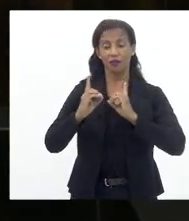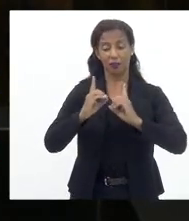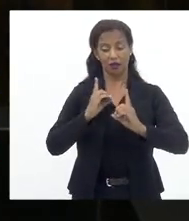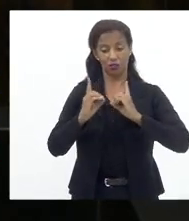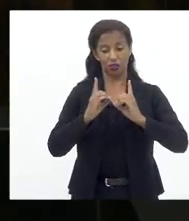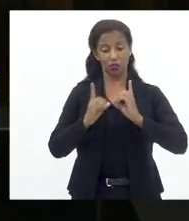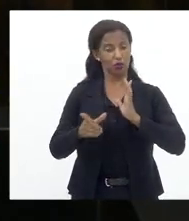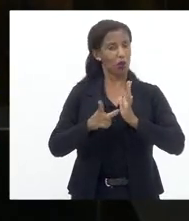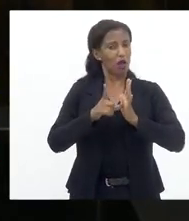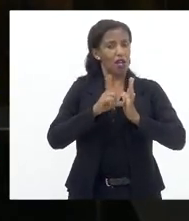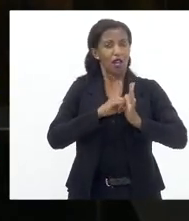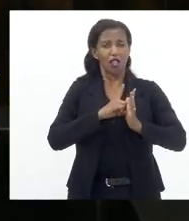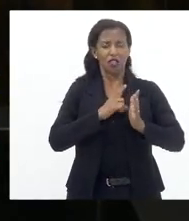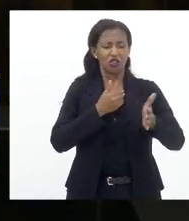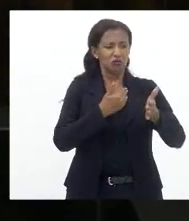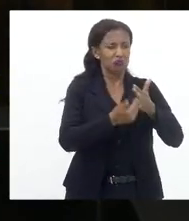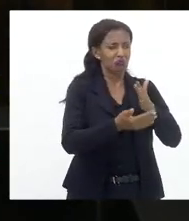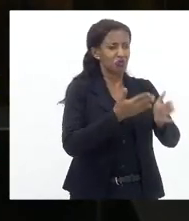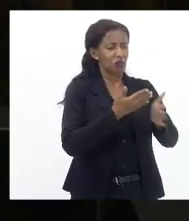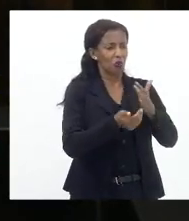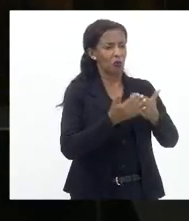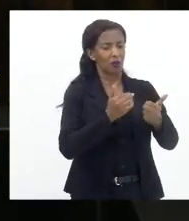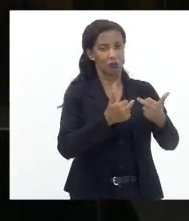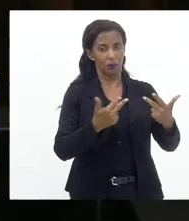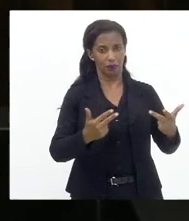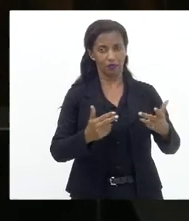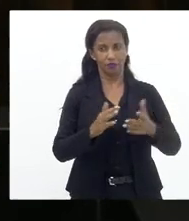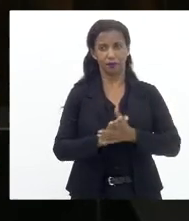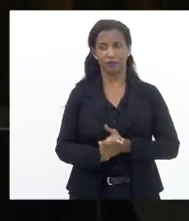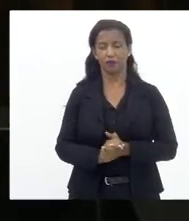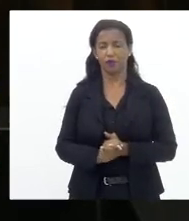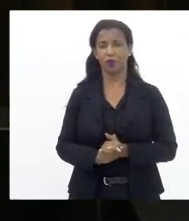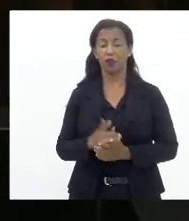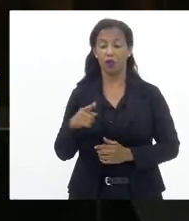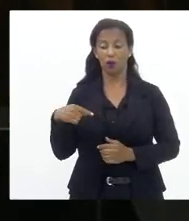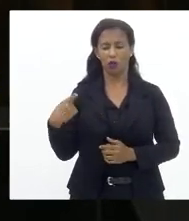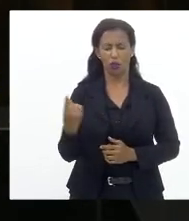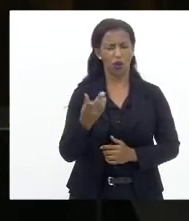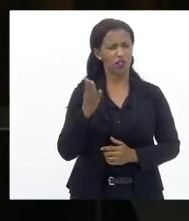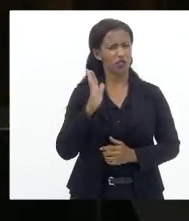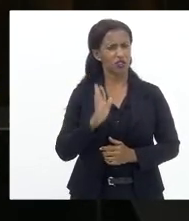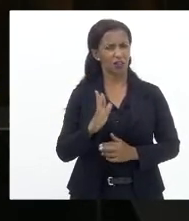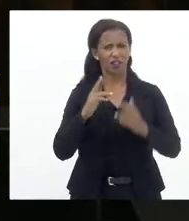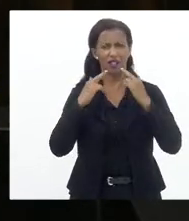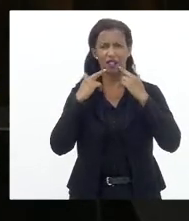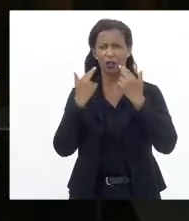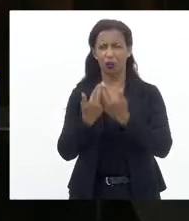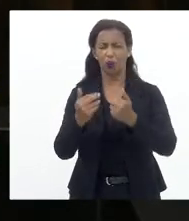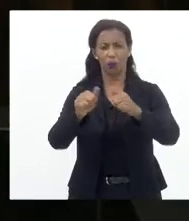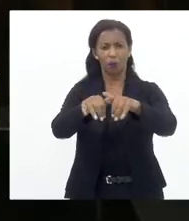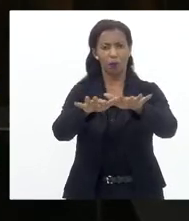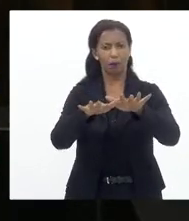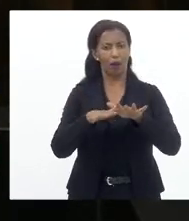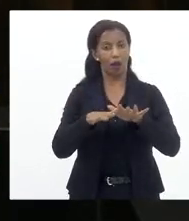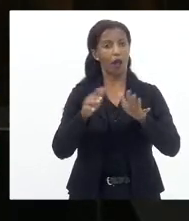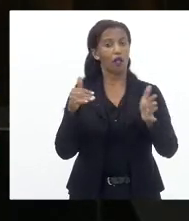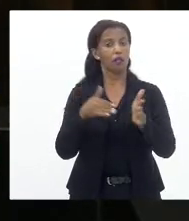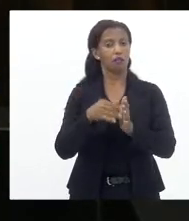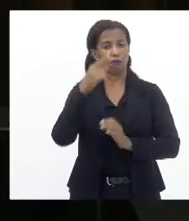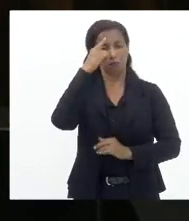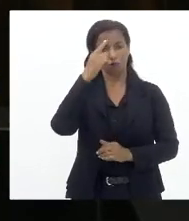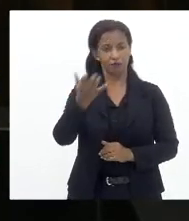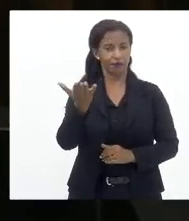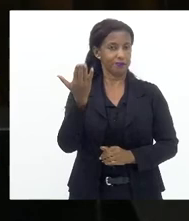antes de qualquer que qualquer texto vem a casa nós já realizamos inúmeras audiências públicas inclusive uma semana passada